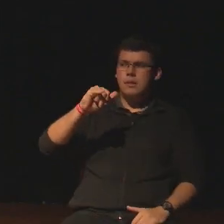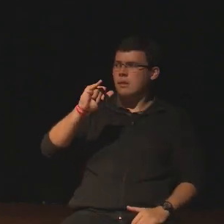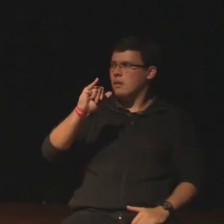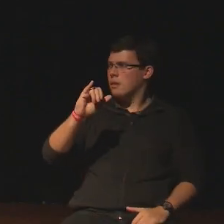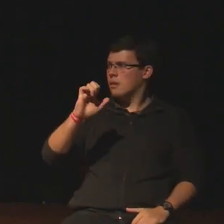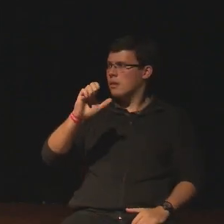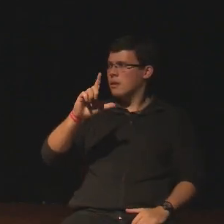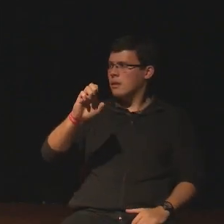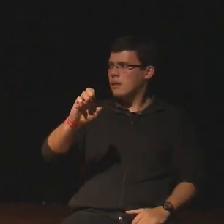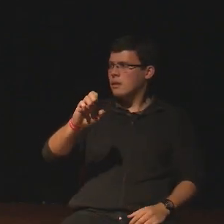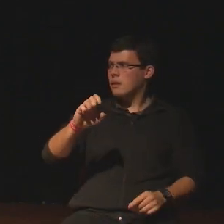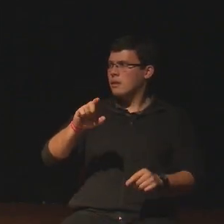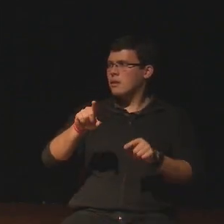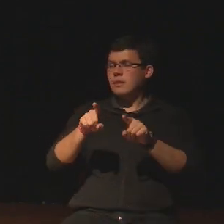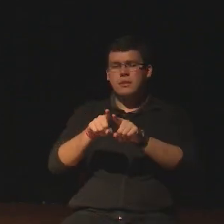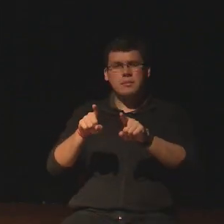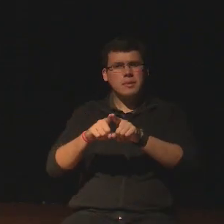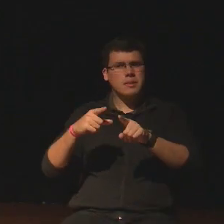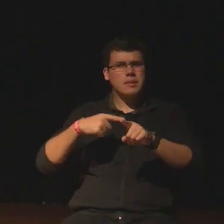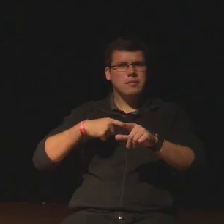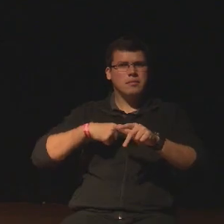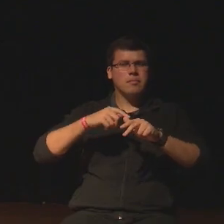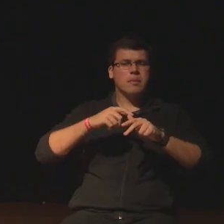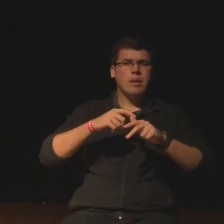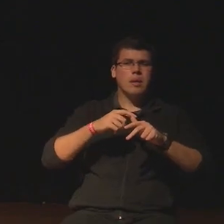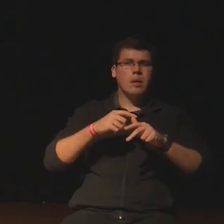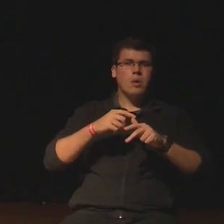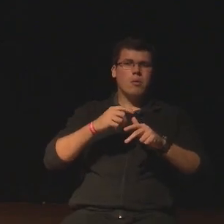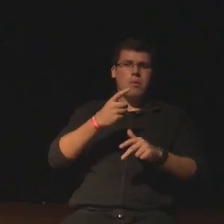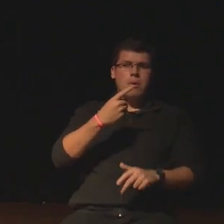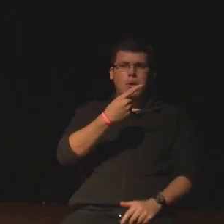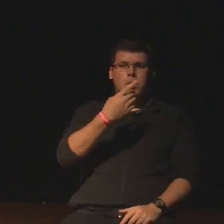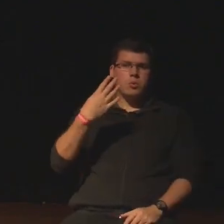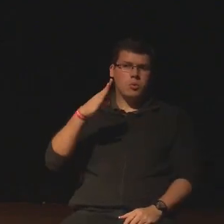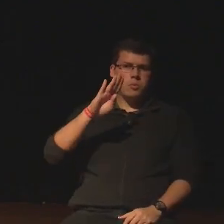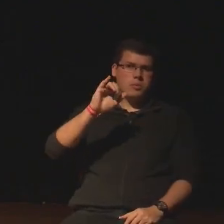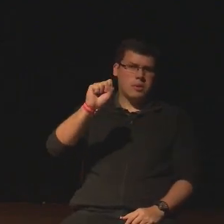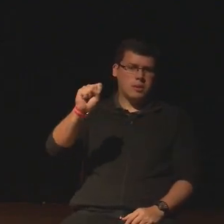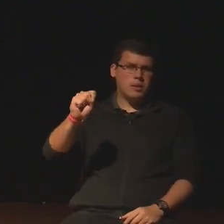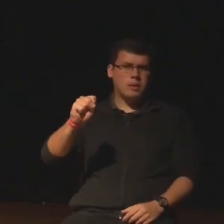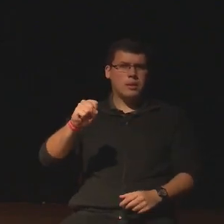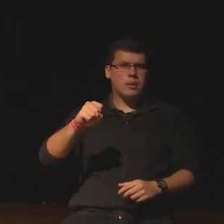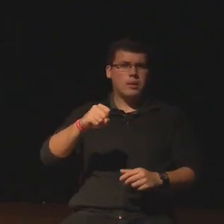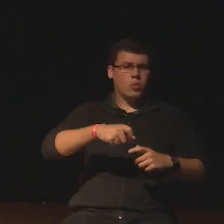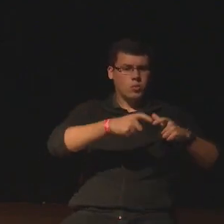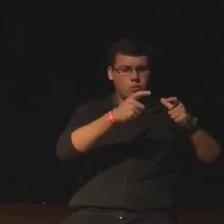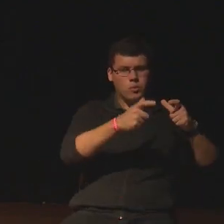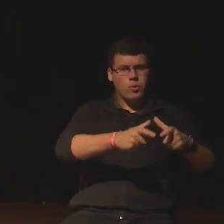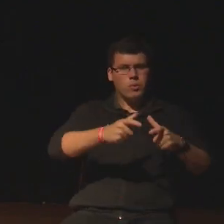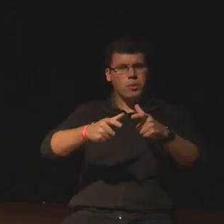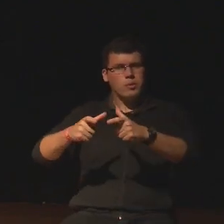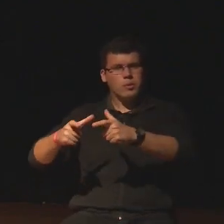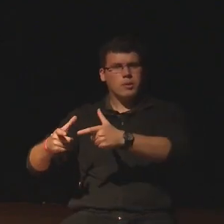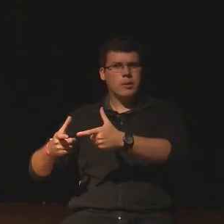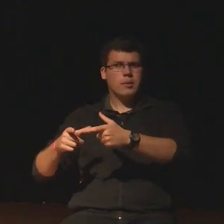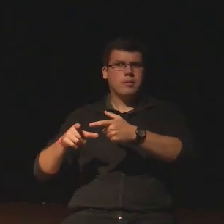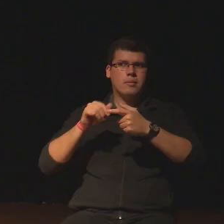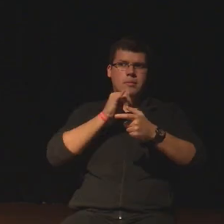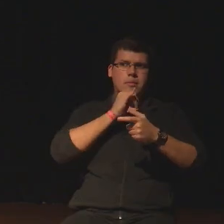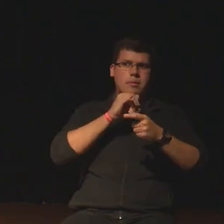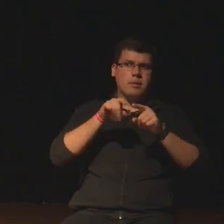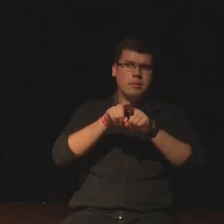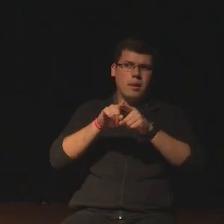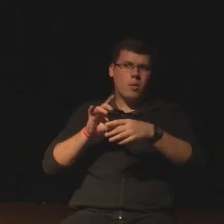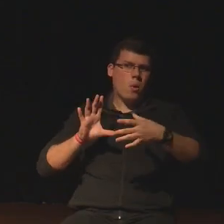questões sobre esse trecho Carlos Comenali e 14 bis, a conexão com 23 de maio, 9